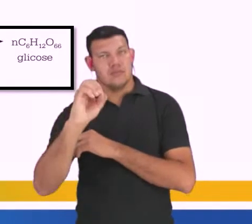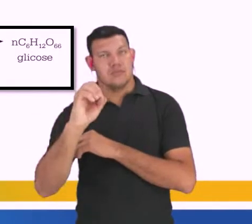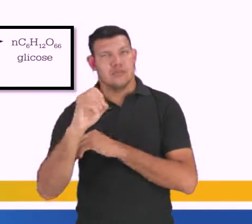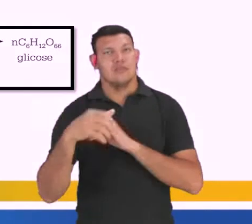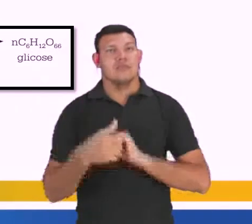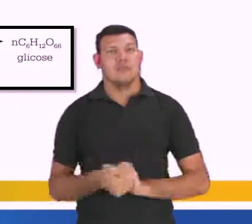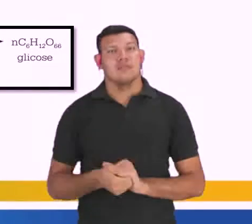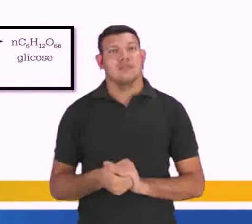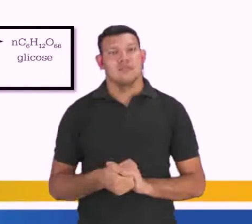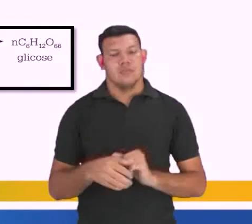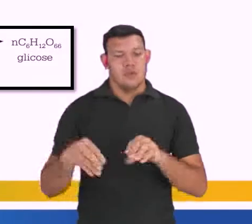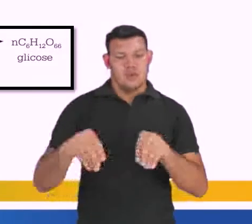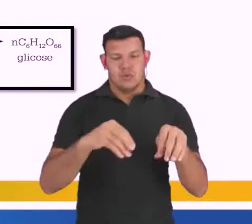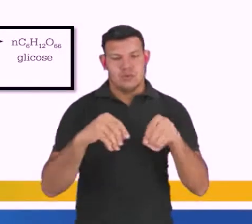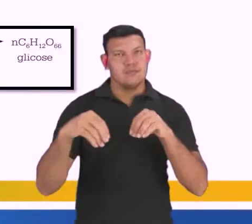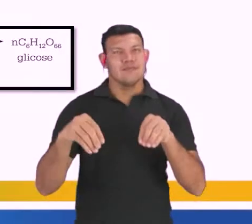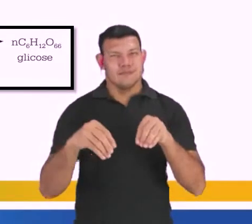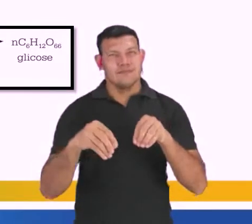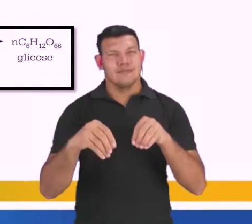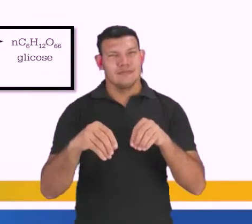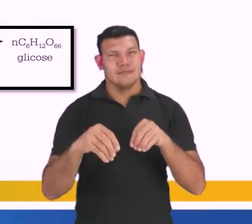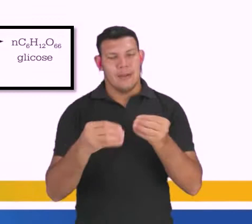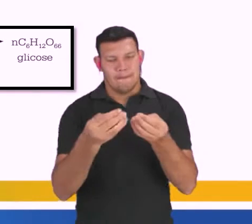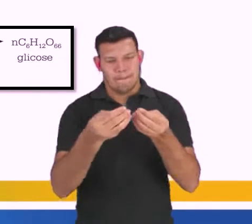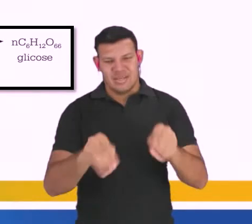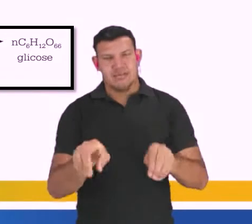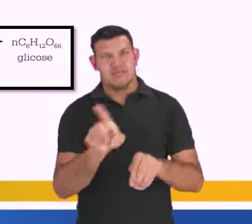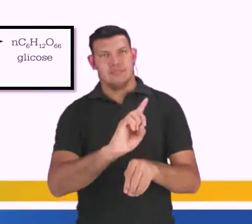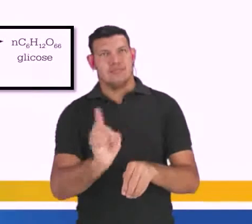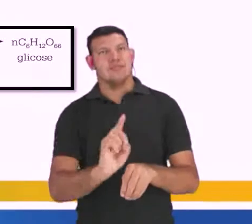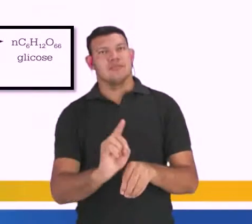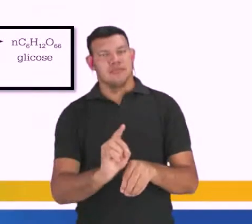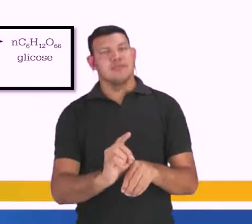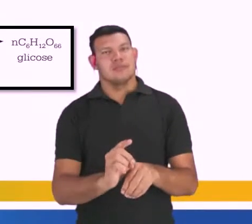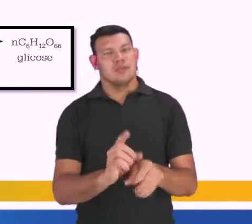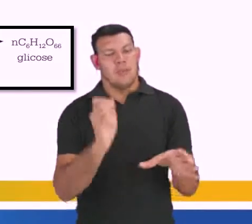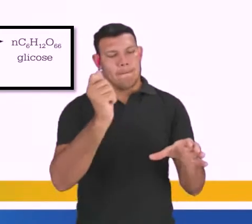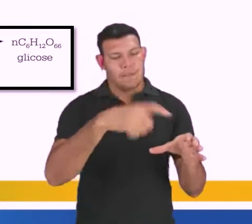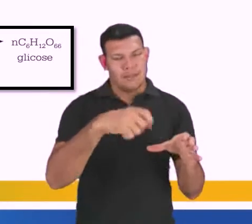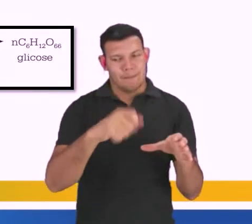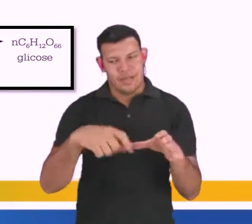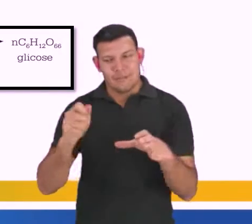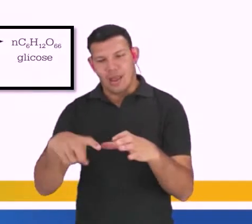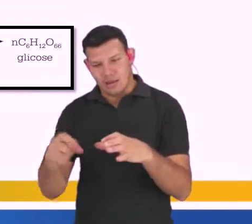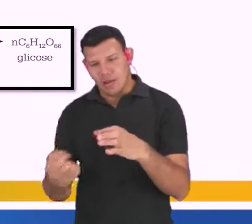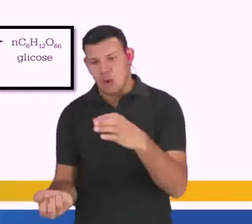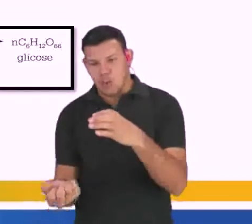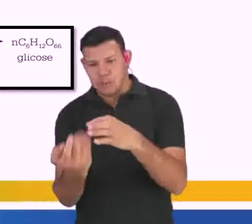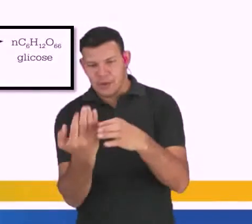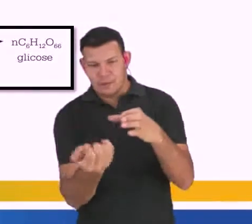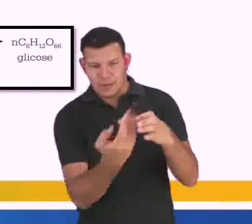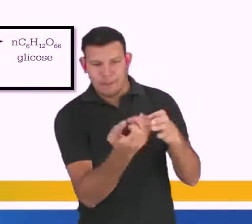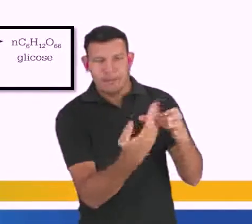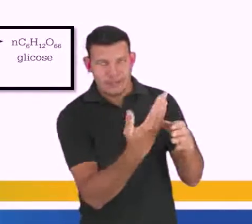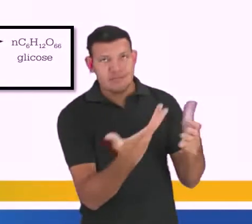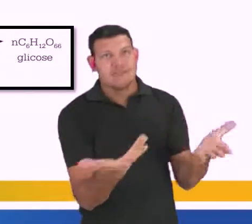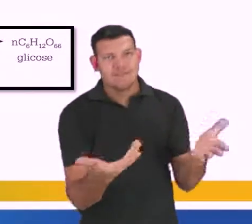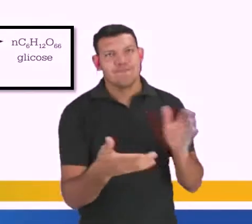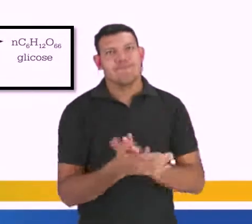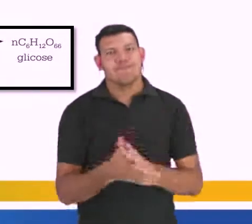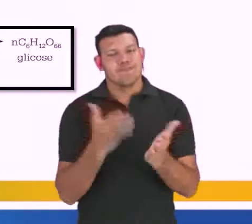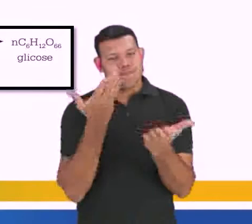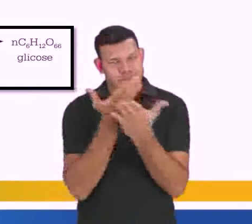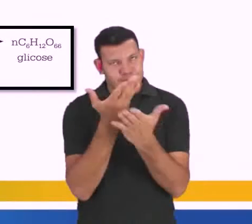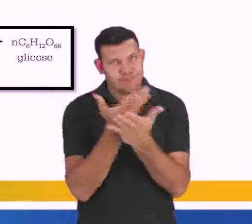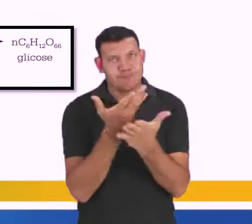do solo, para poder fazer com que uma vegetação ela venha produzir com maior eficiência. Isso acontece